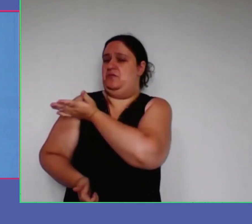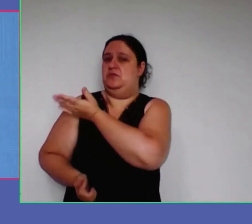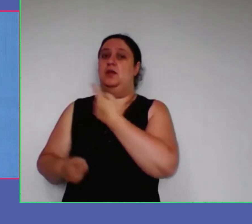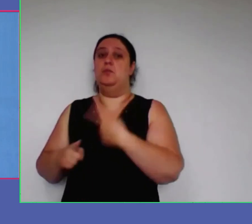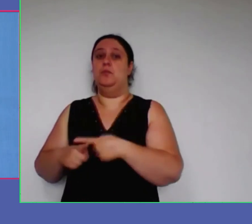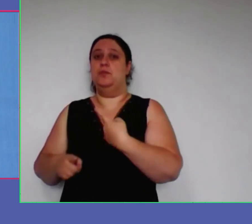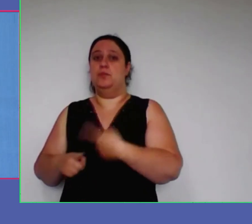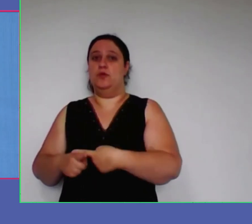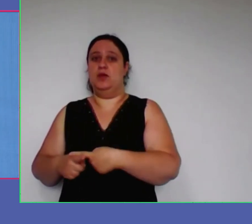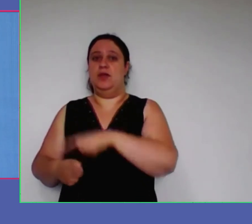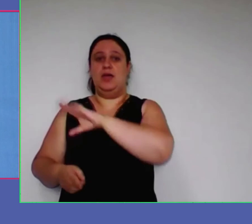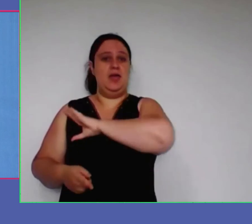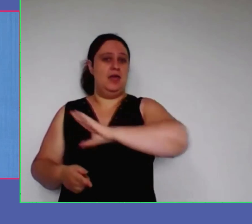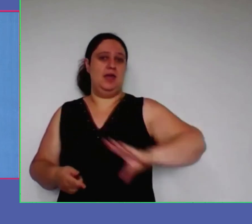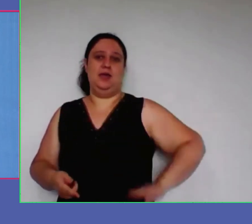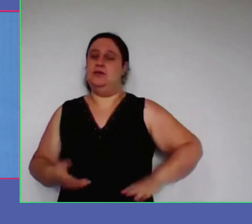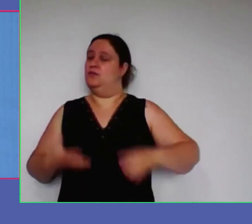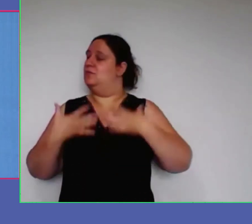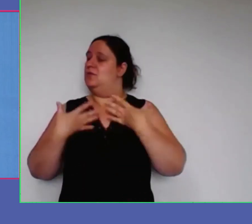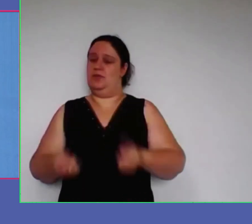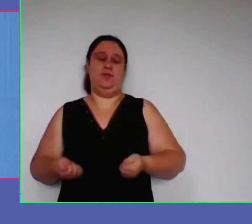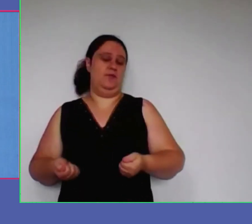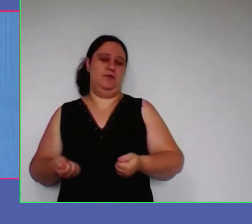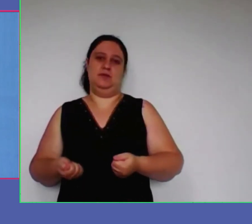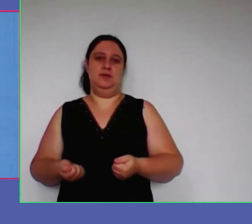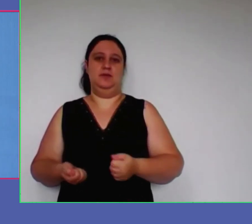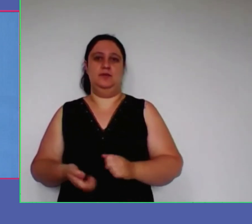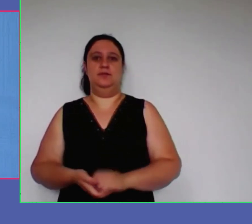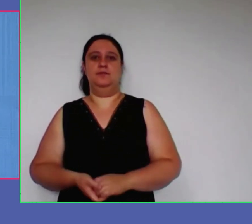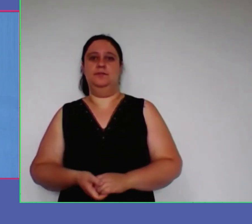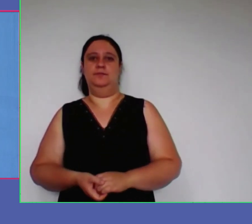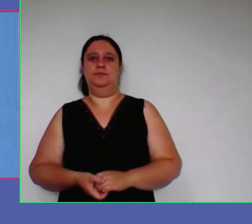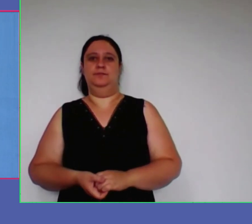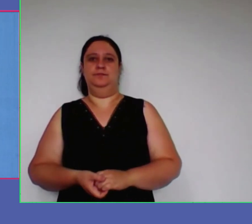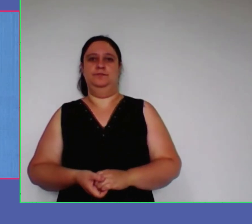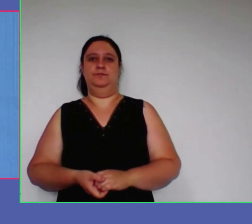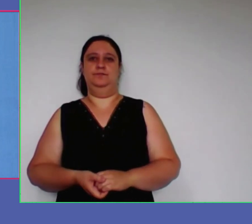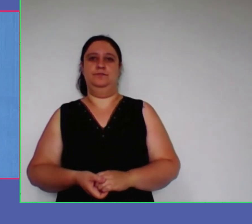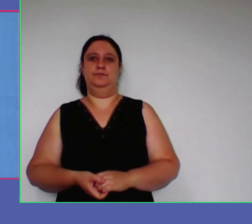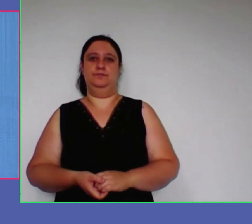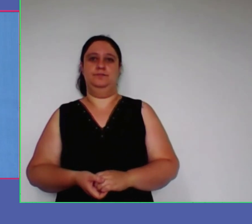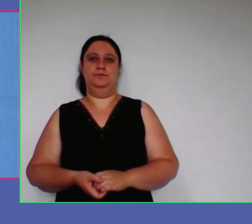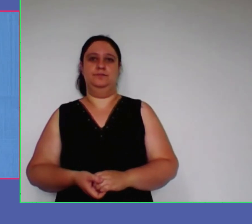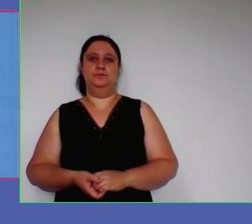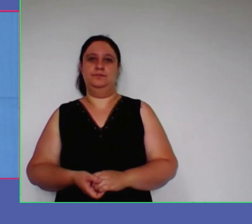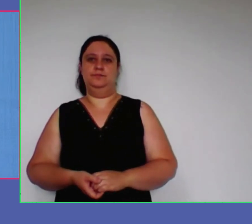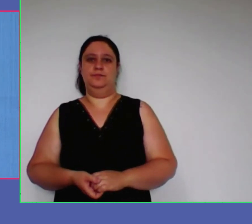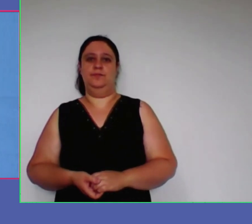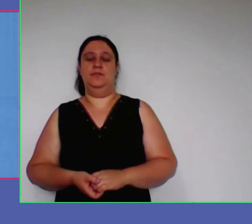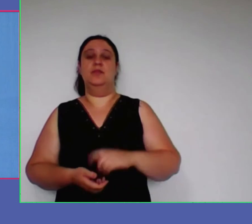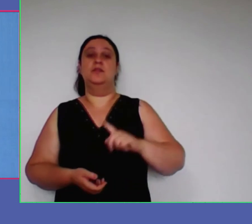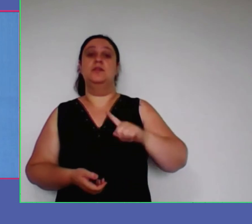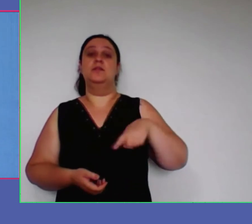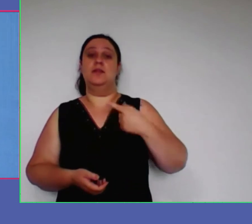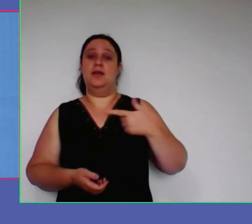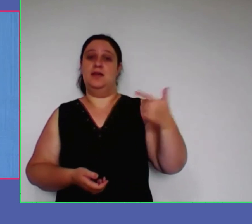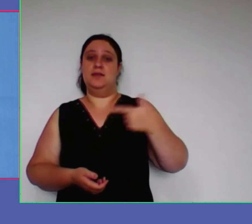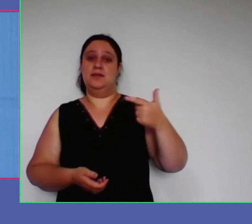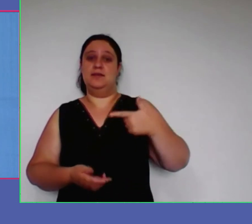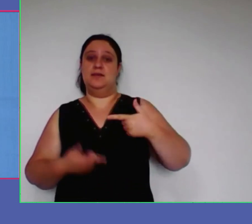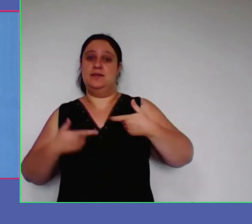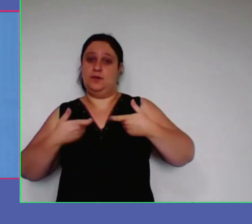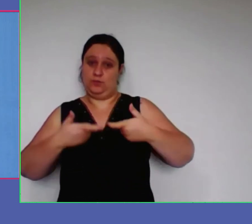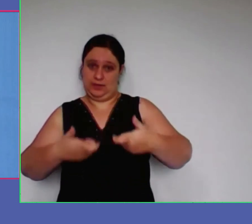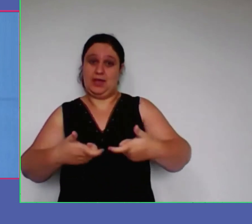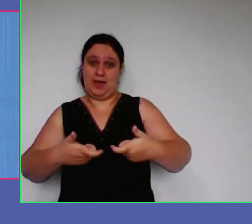Cristo. Somente, irmãos, na Segunda Guerra Mundial, debaixo do regime